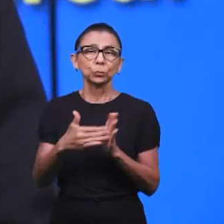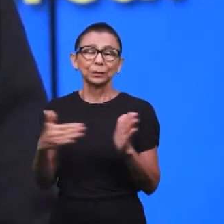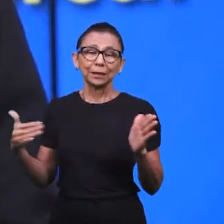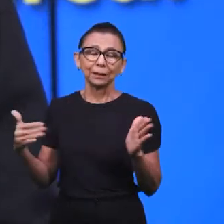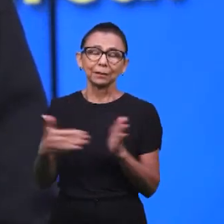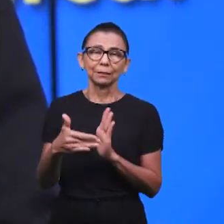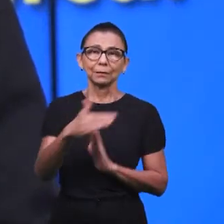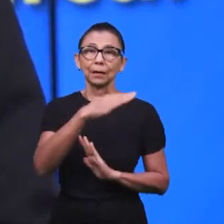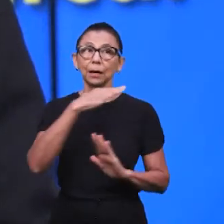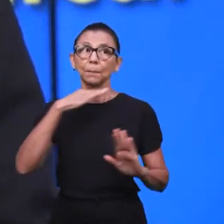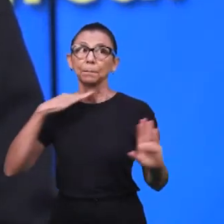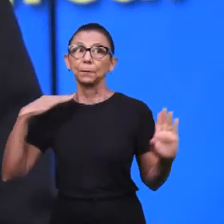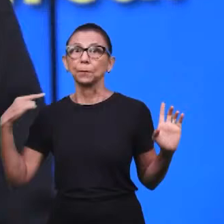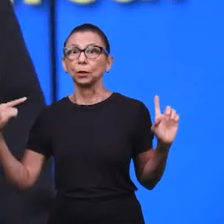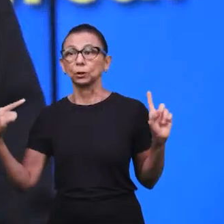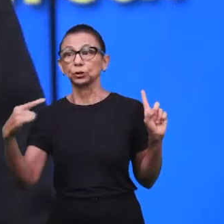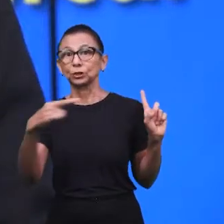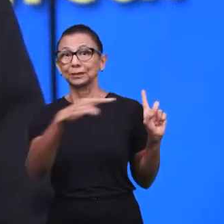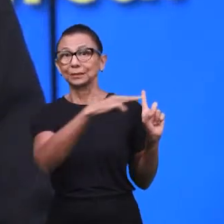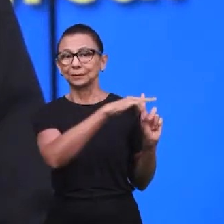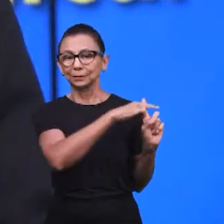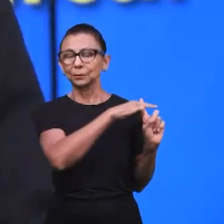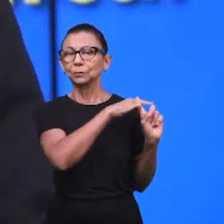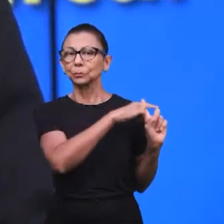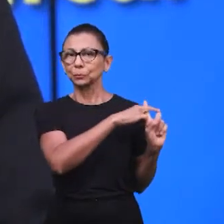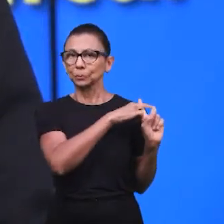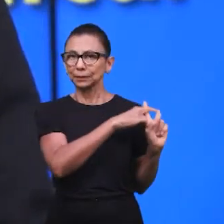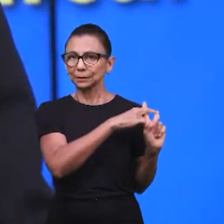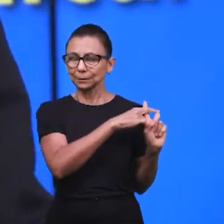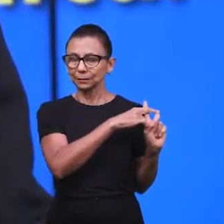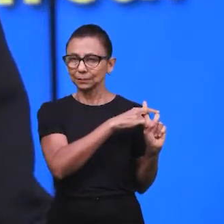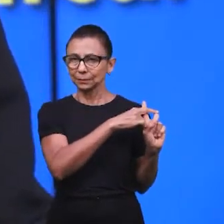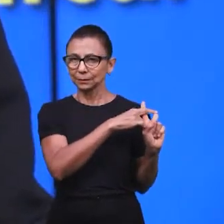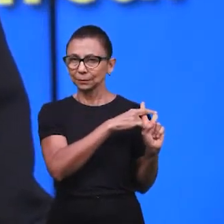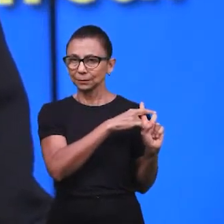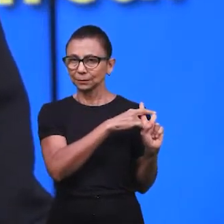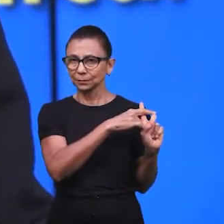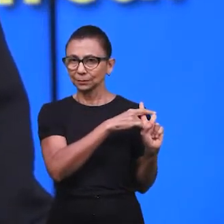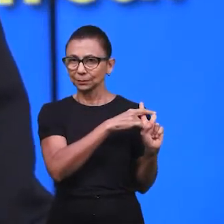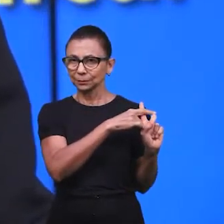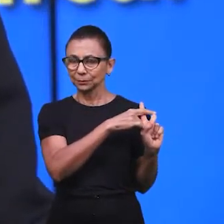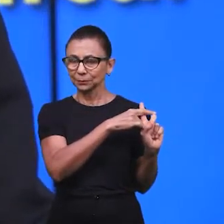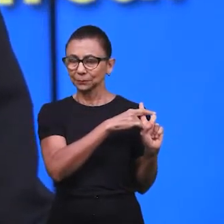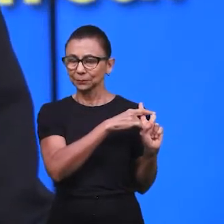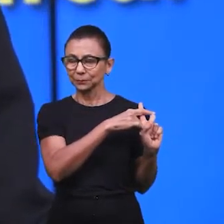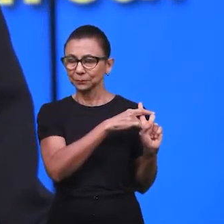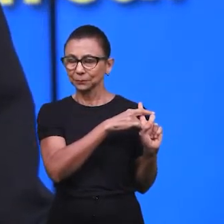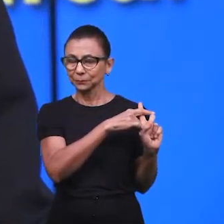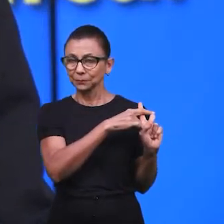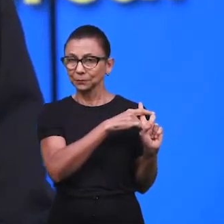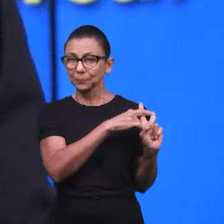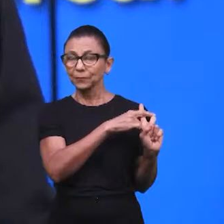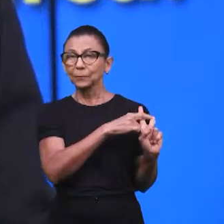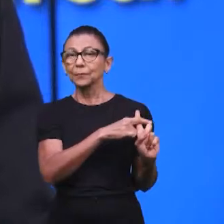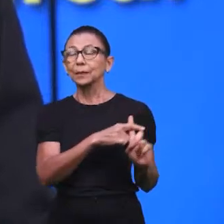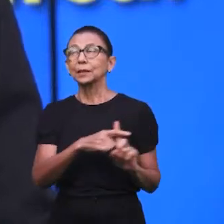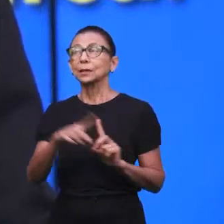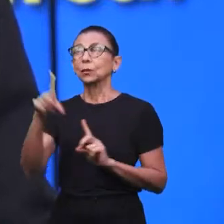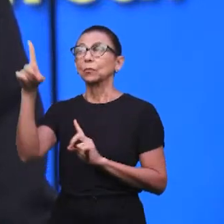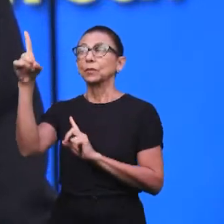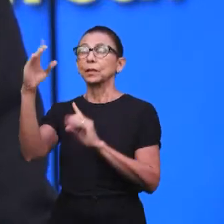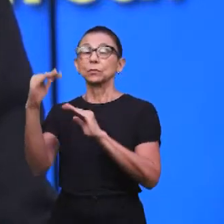a morte e morte de cruz. Quem fala isso é Paulo aos Filipenses, capítulo 2. Então Deus o